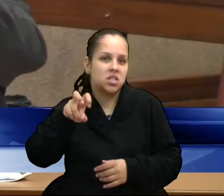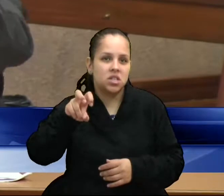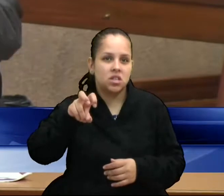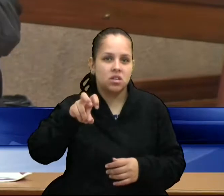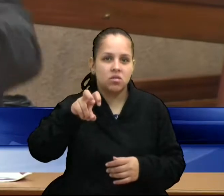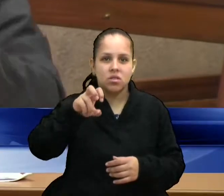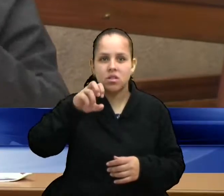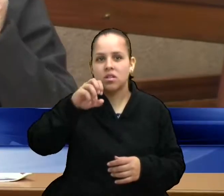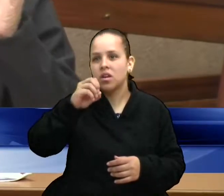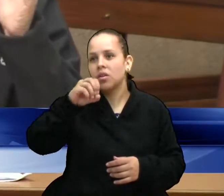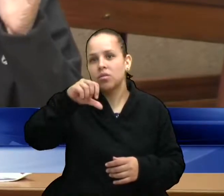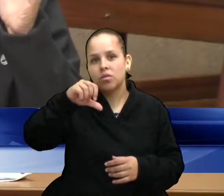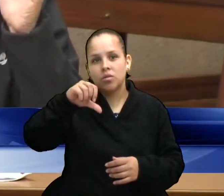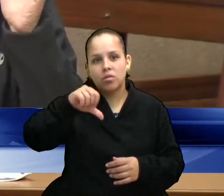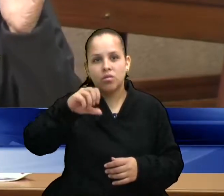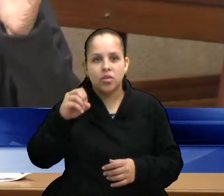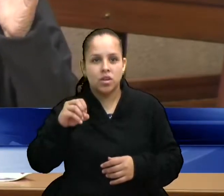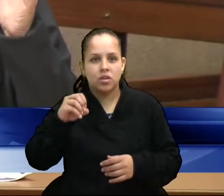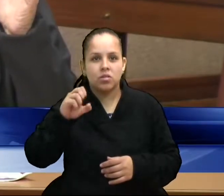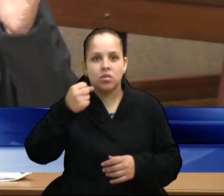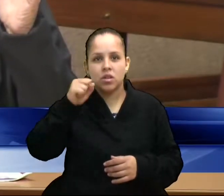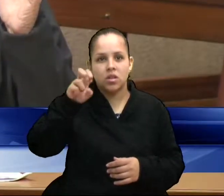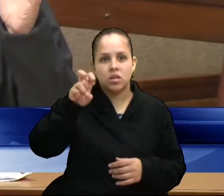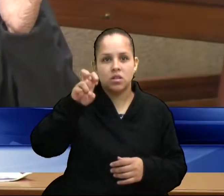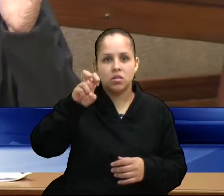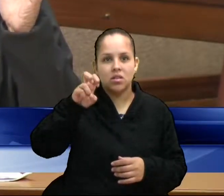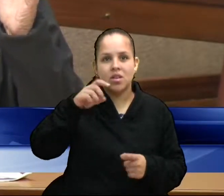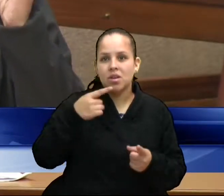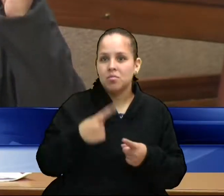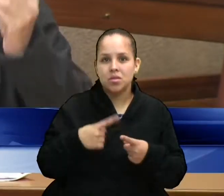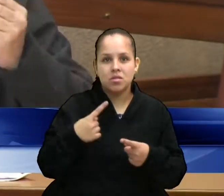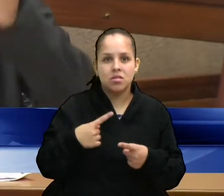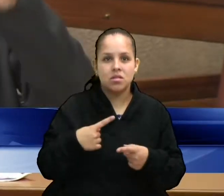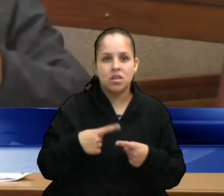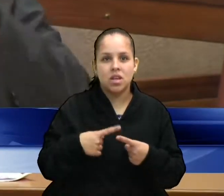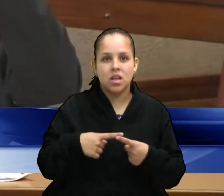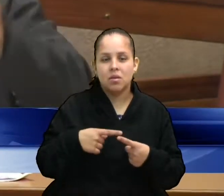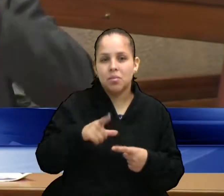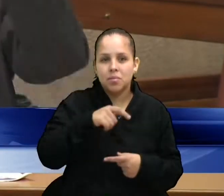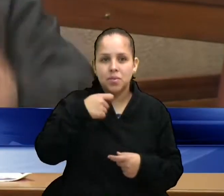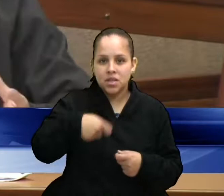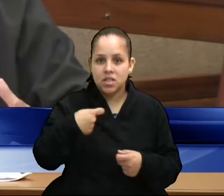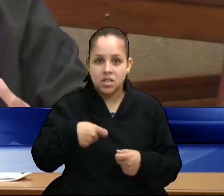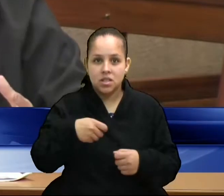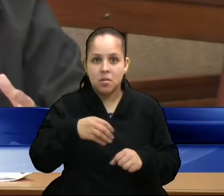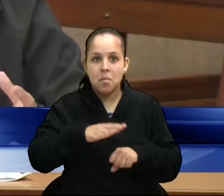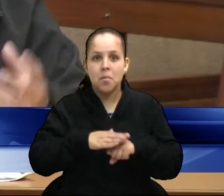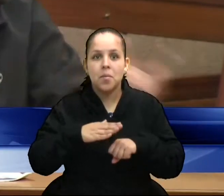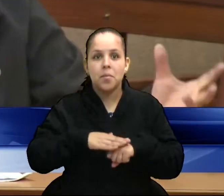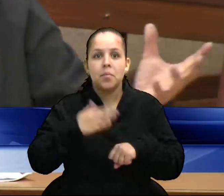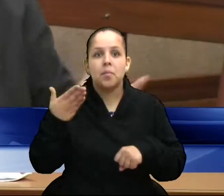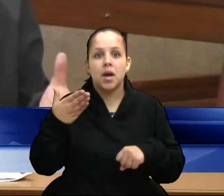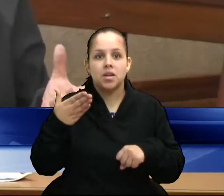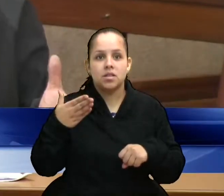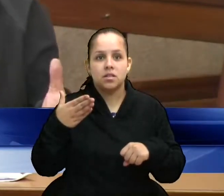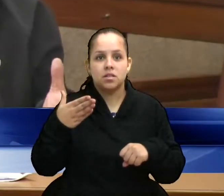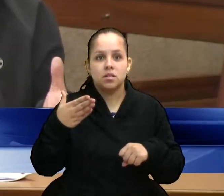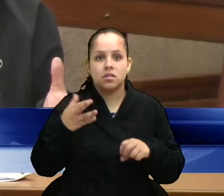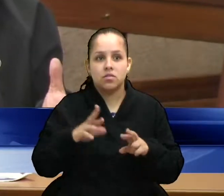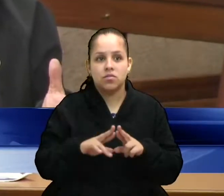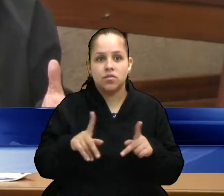0,90, 0,85, a diferença tem que ser maior. Quer dizer, quem sabe operar táxi é quem dirige